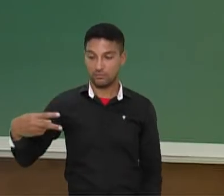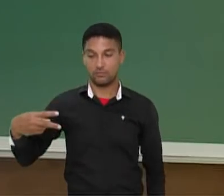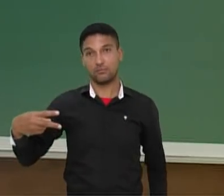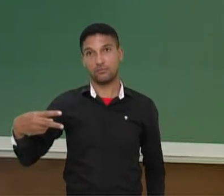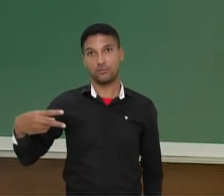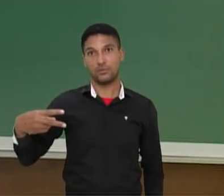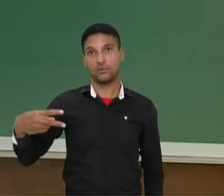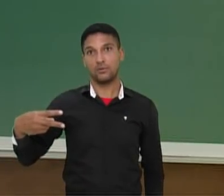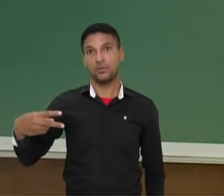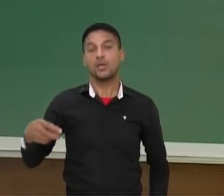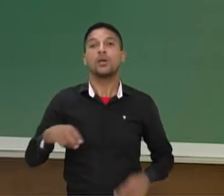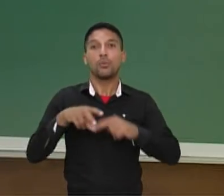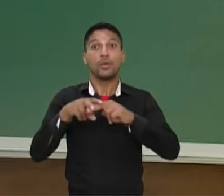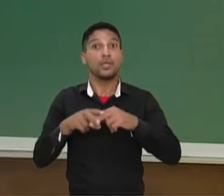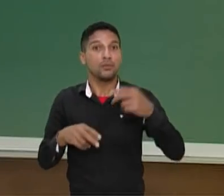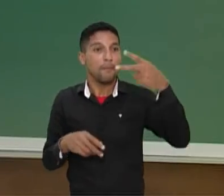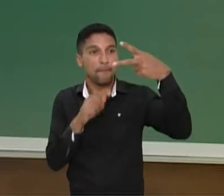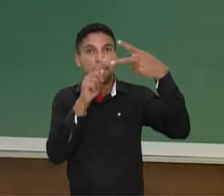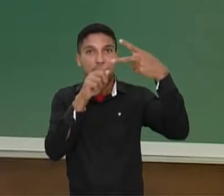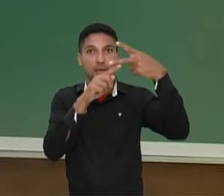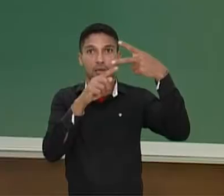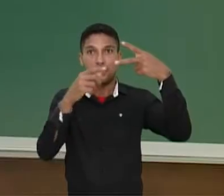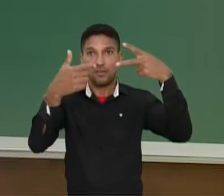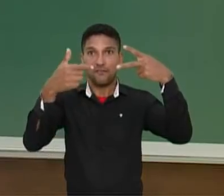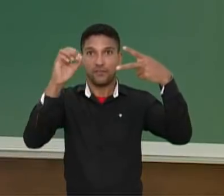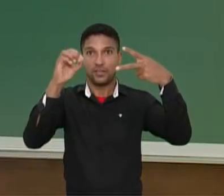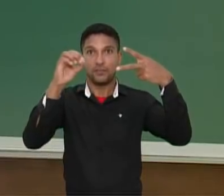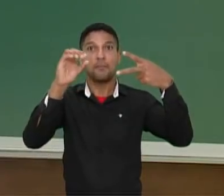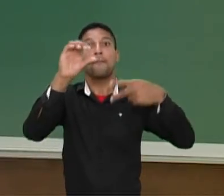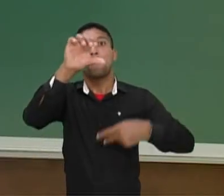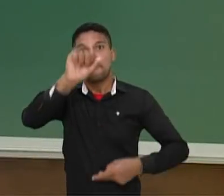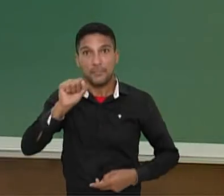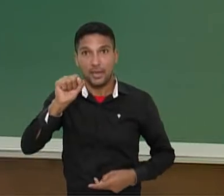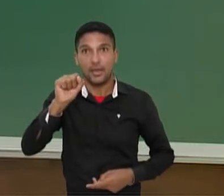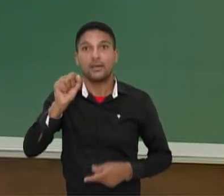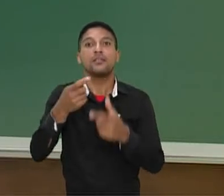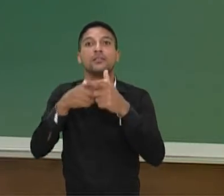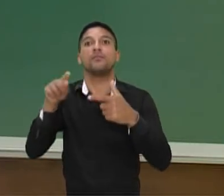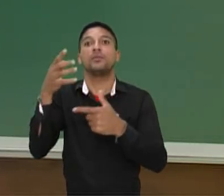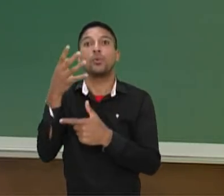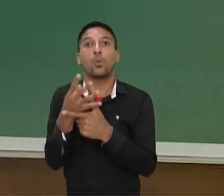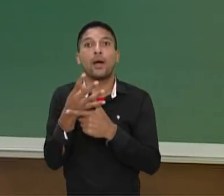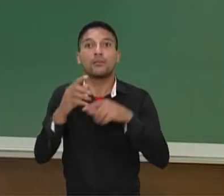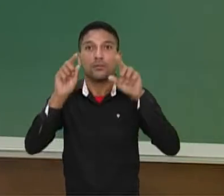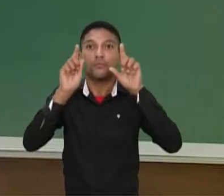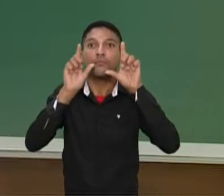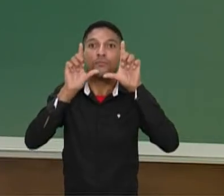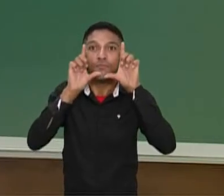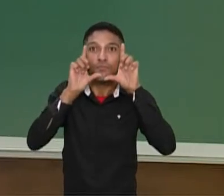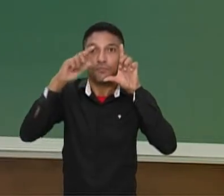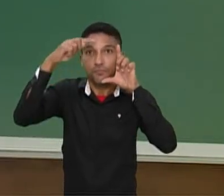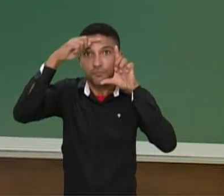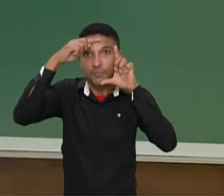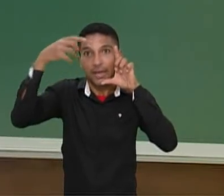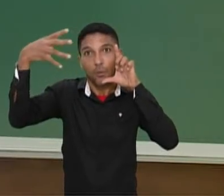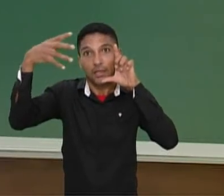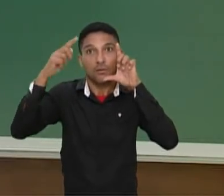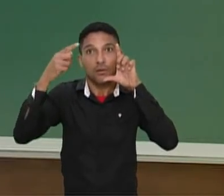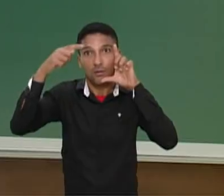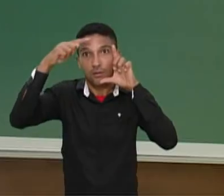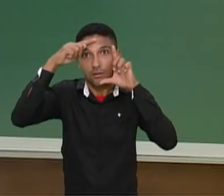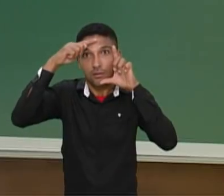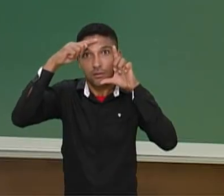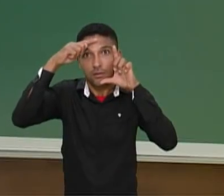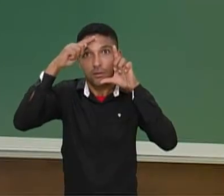perímetro e efetuar a divisão por 4, ok? Então, foi o que eu fiz aqui, ó. 20A mais 4 dividido por